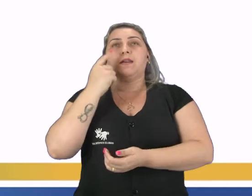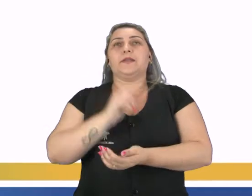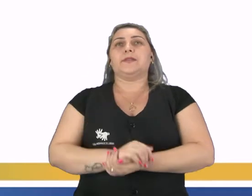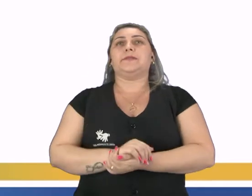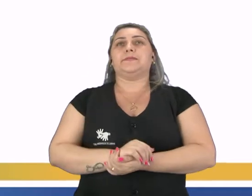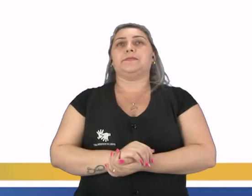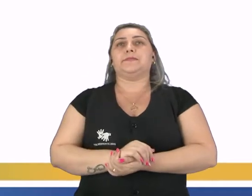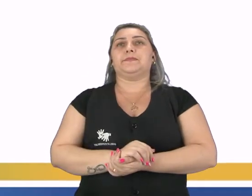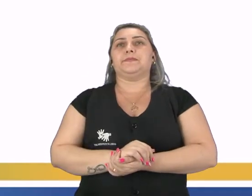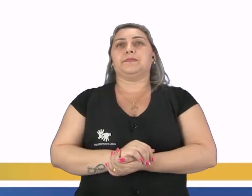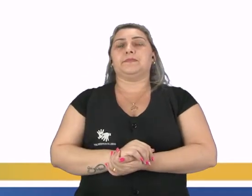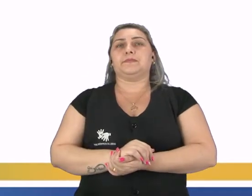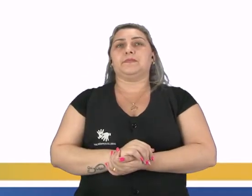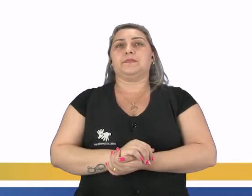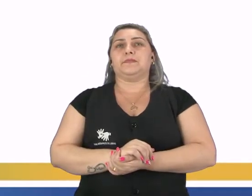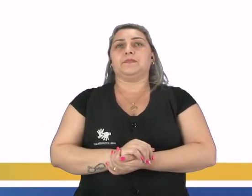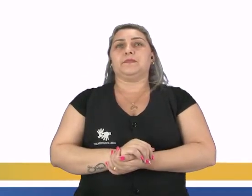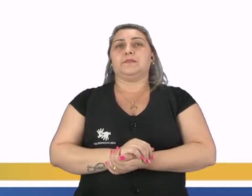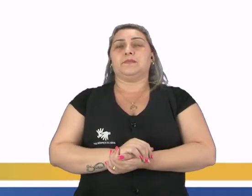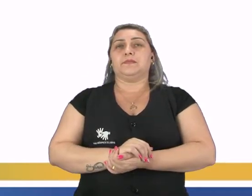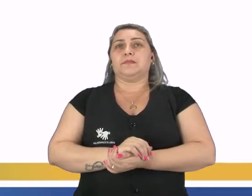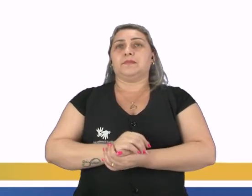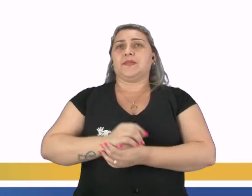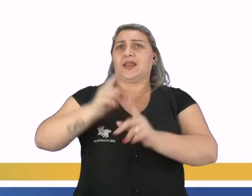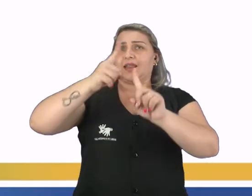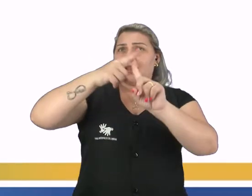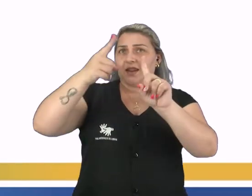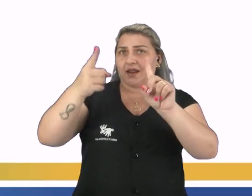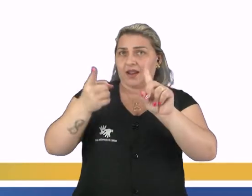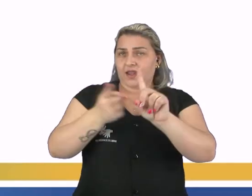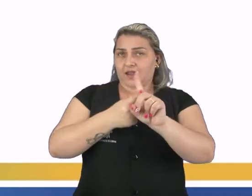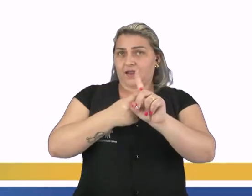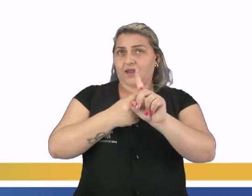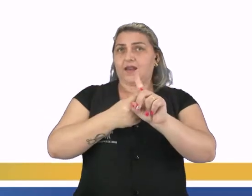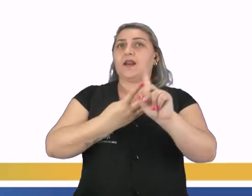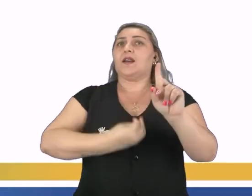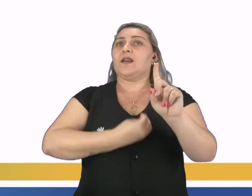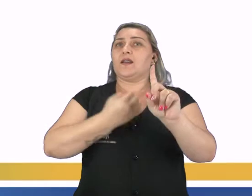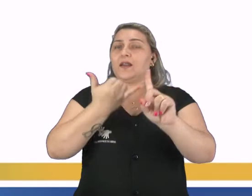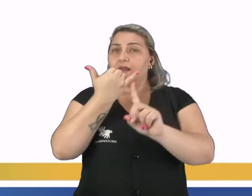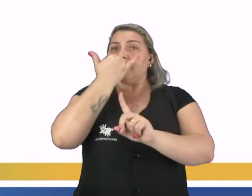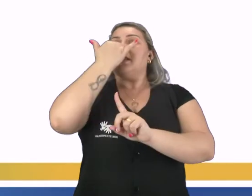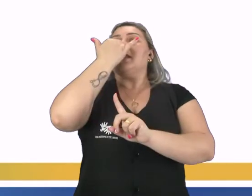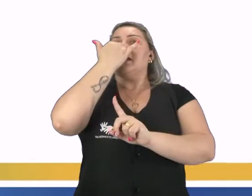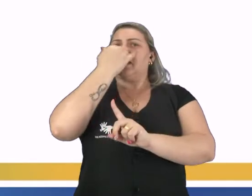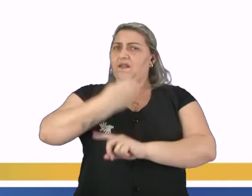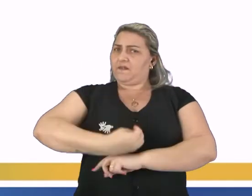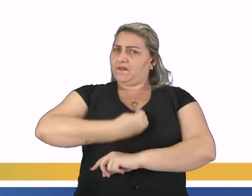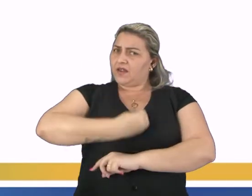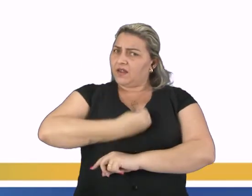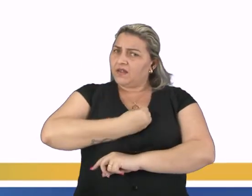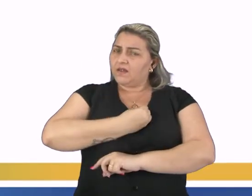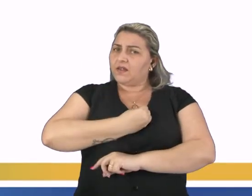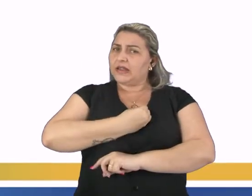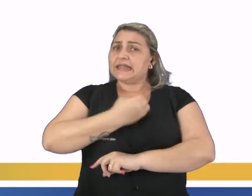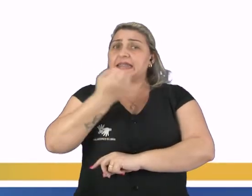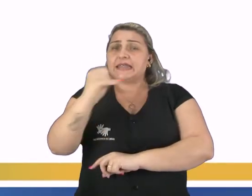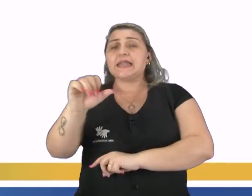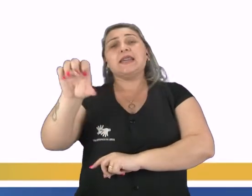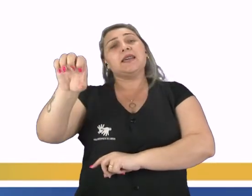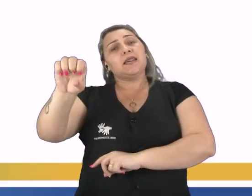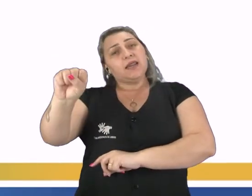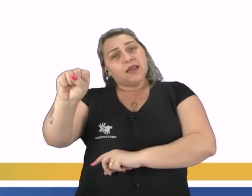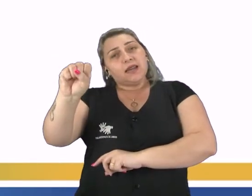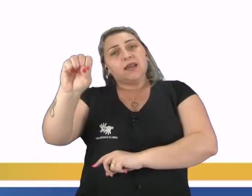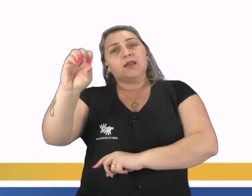a manchete do lado direito, grávida que sobreviveu a acidente está viva. Ela sobreviveu. Se ela